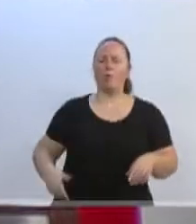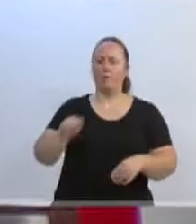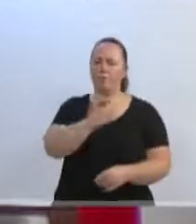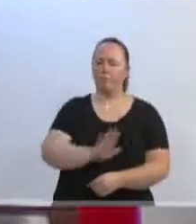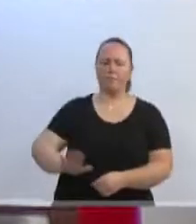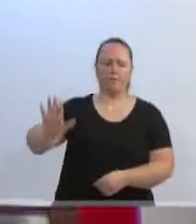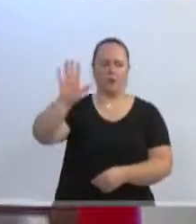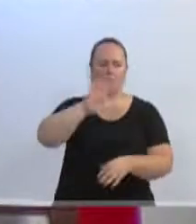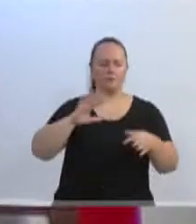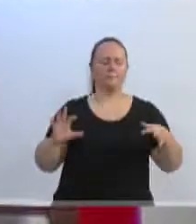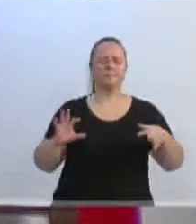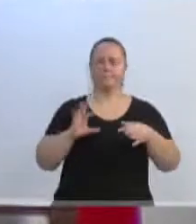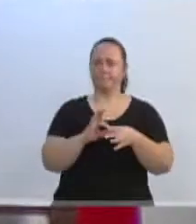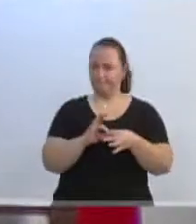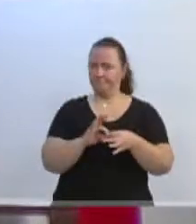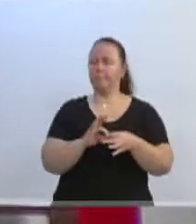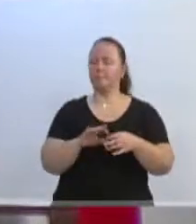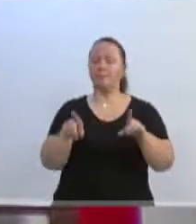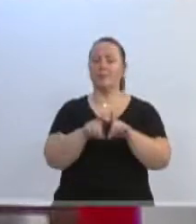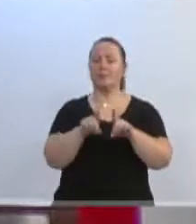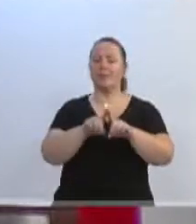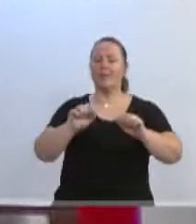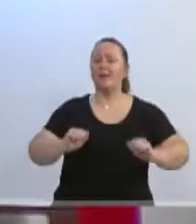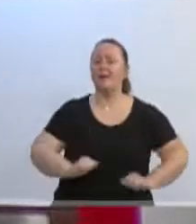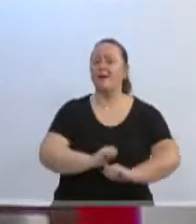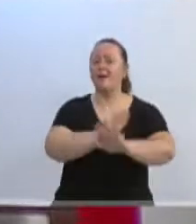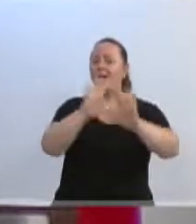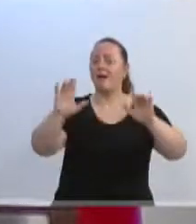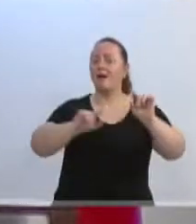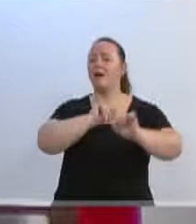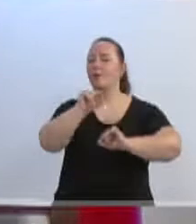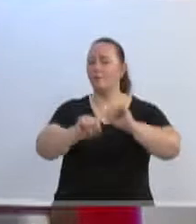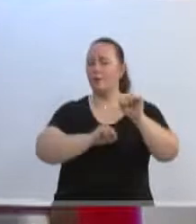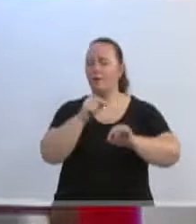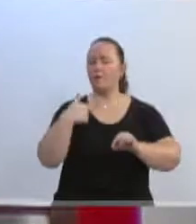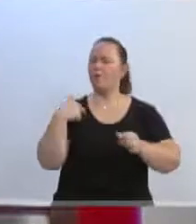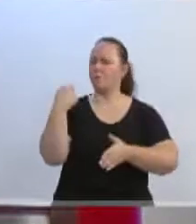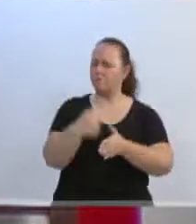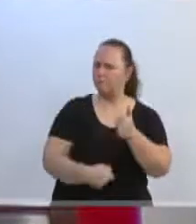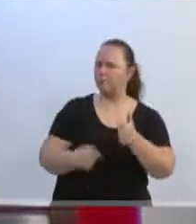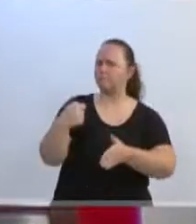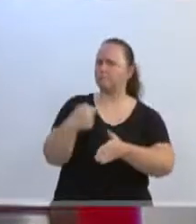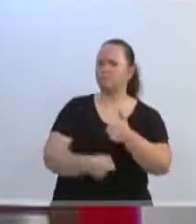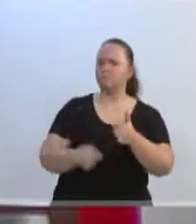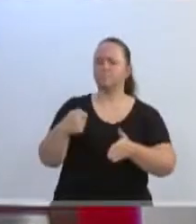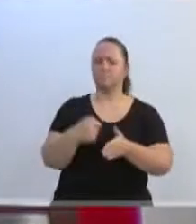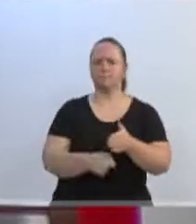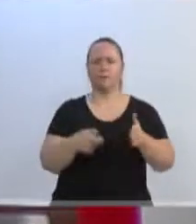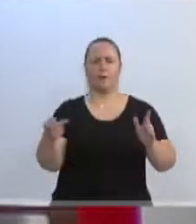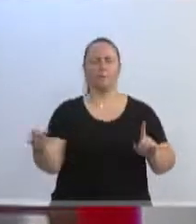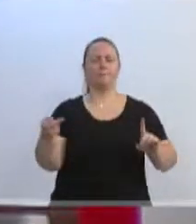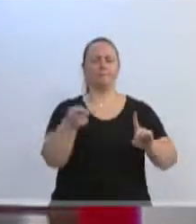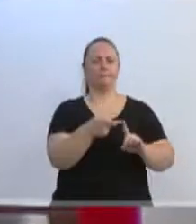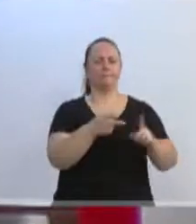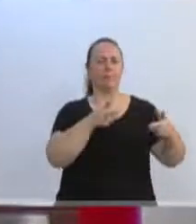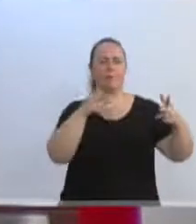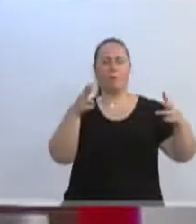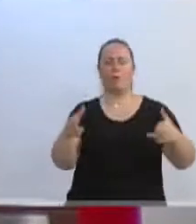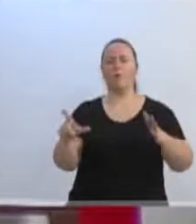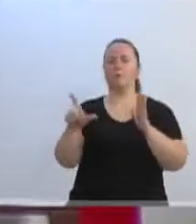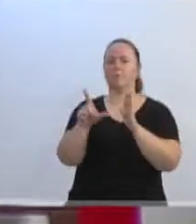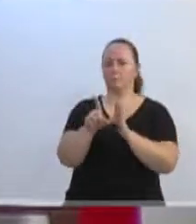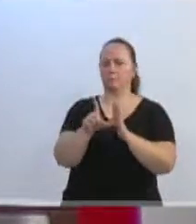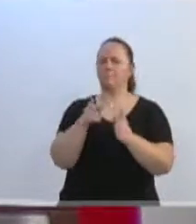esses encaminhamentos, e quero deixar bem claro que lutarei bastante, não só como lutei pelos consumidores, mas também pelo comércio. Eu sempre